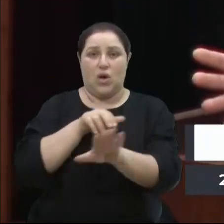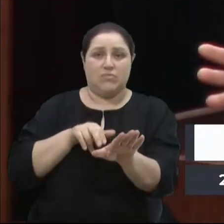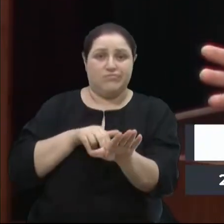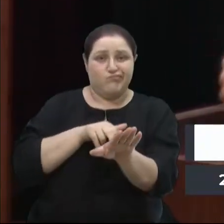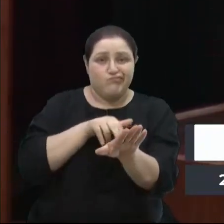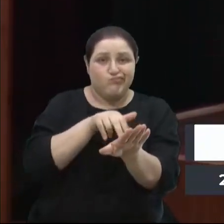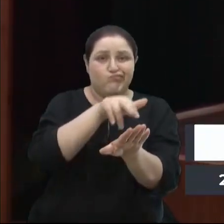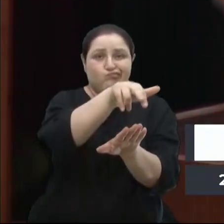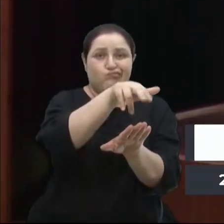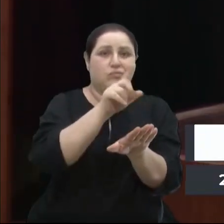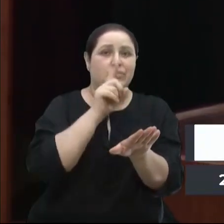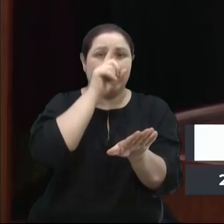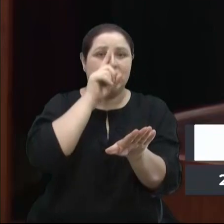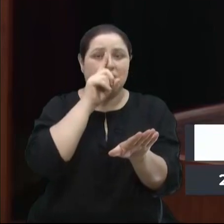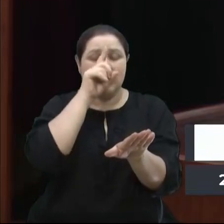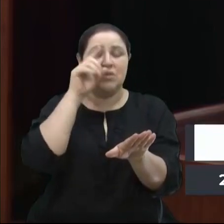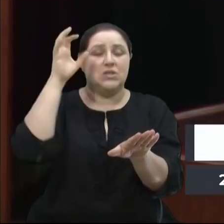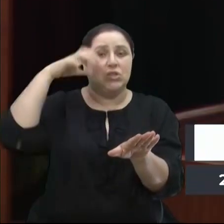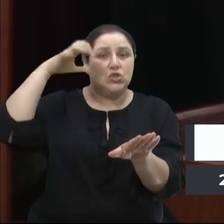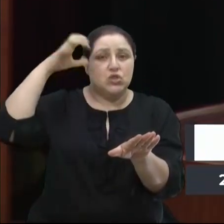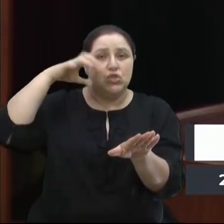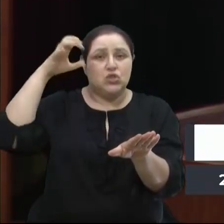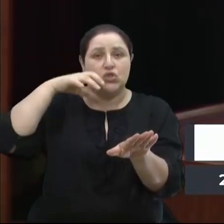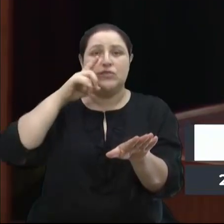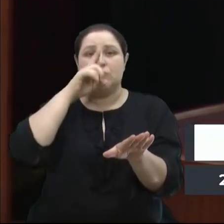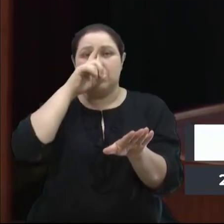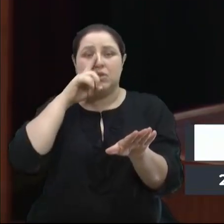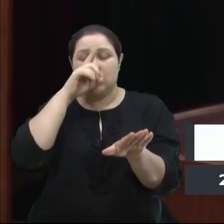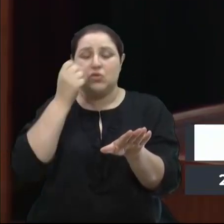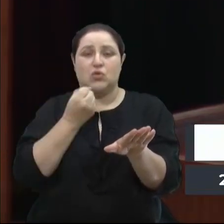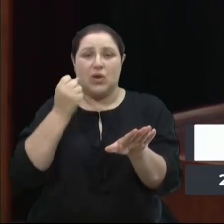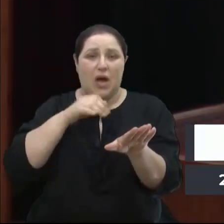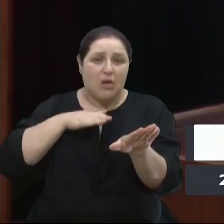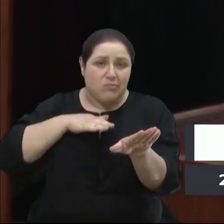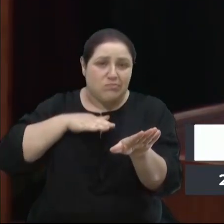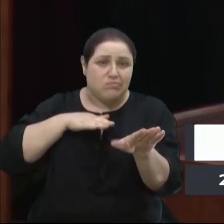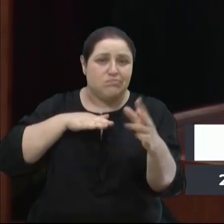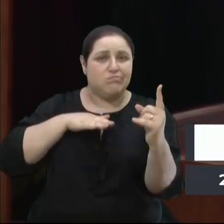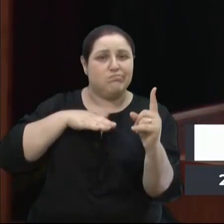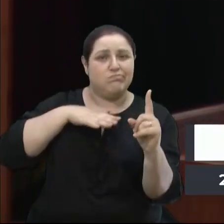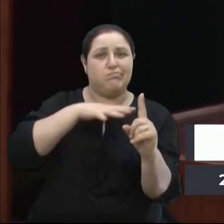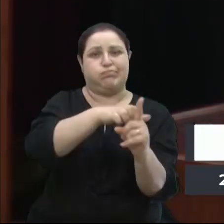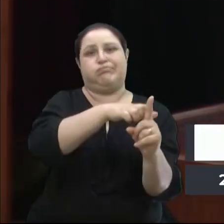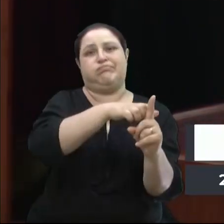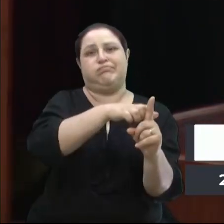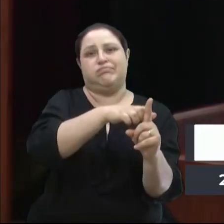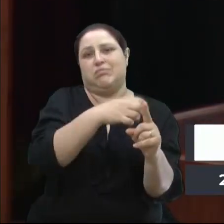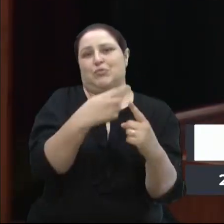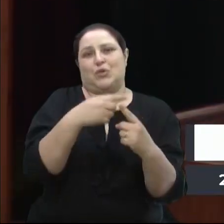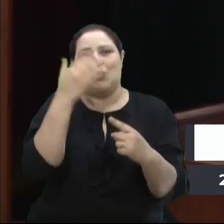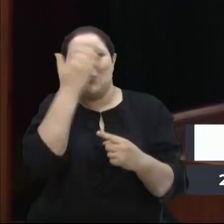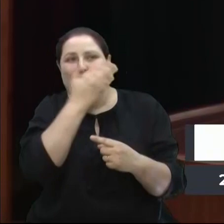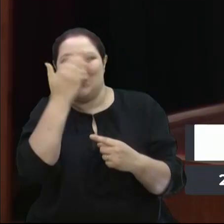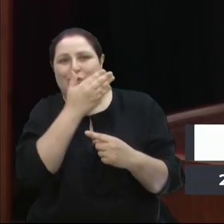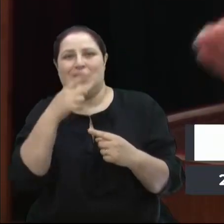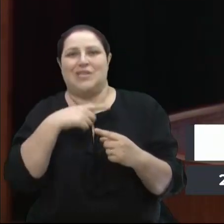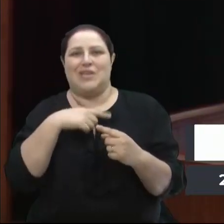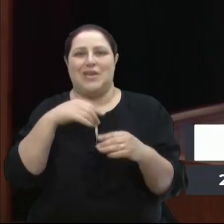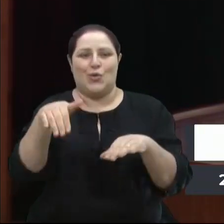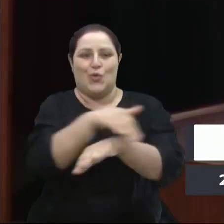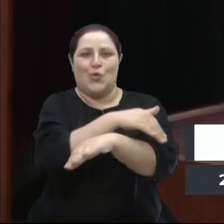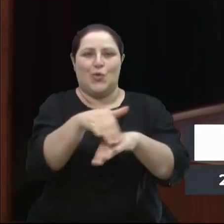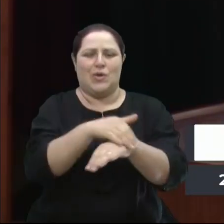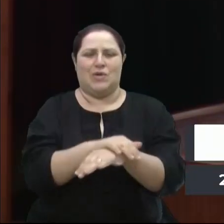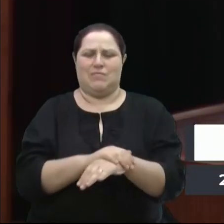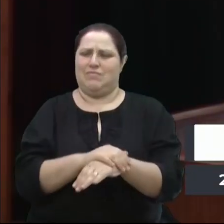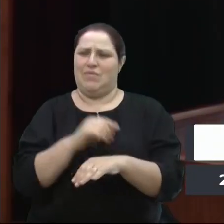que um carro, num momento de chuva, pode até atropelar uma dessas crianças, porque não enxerga elas, estão no meio da rua. Essas não são